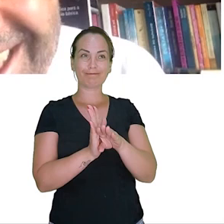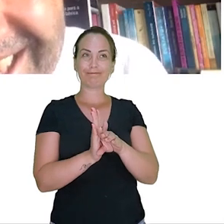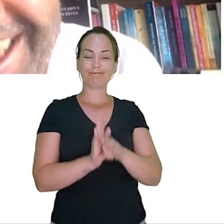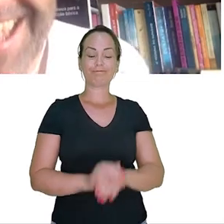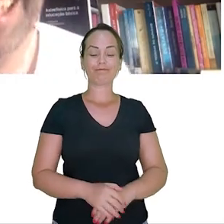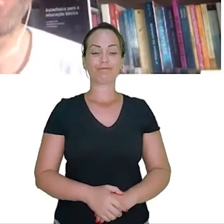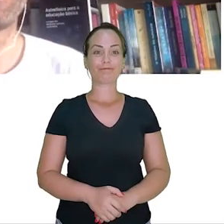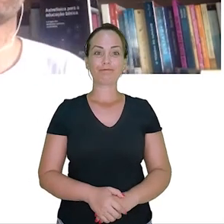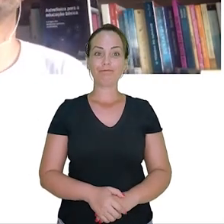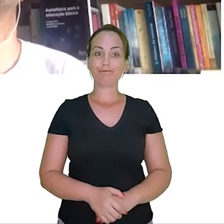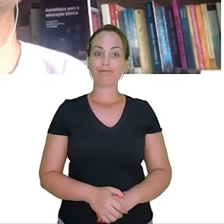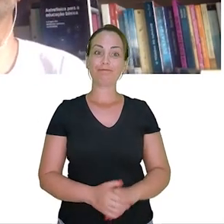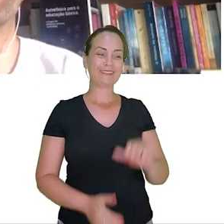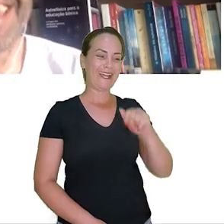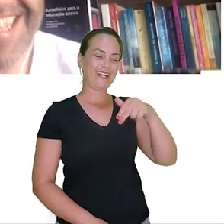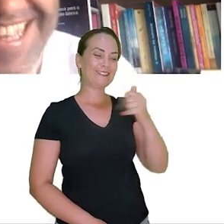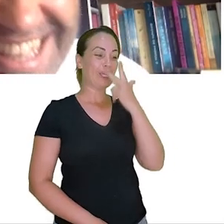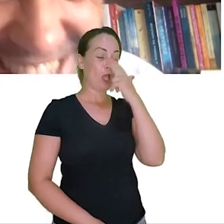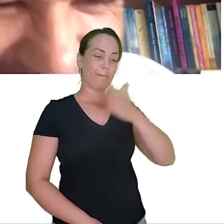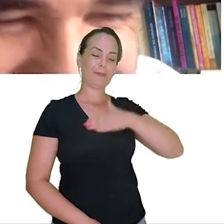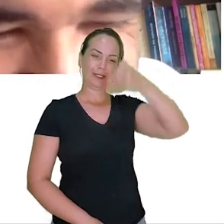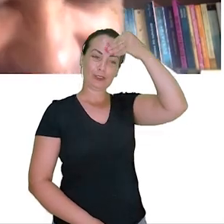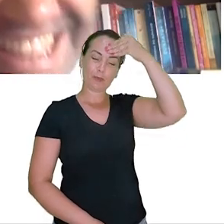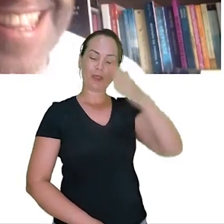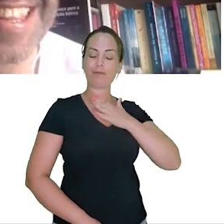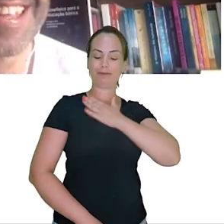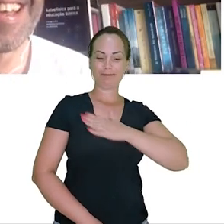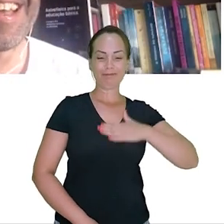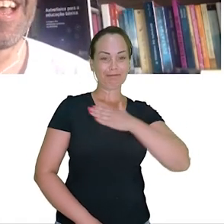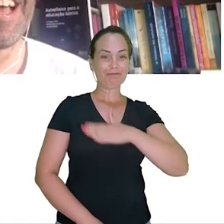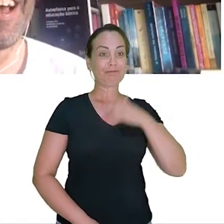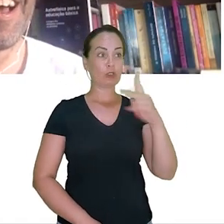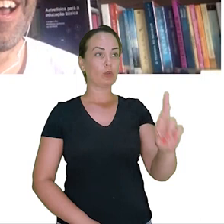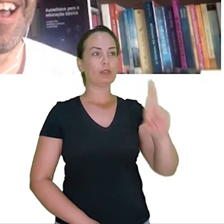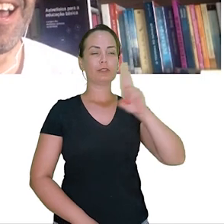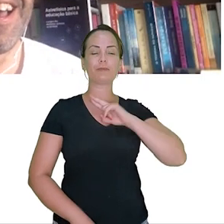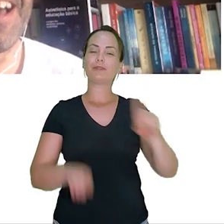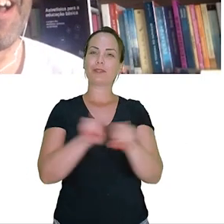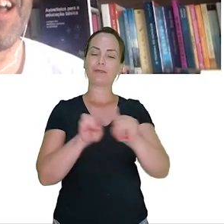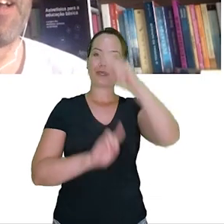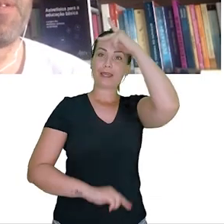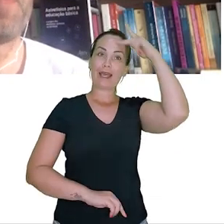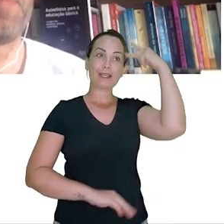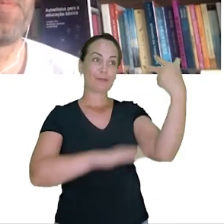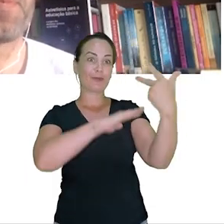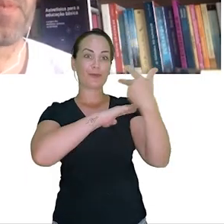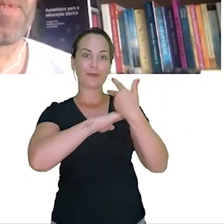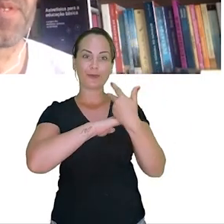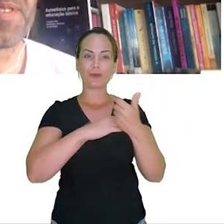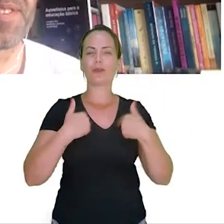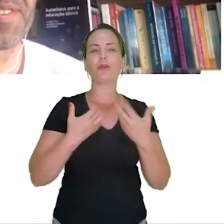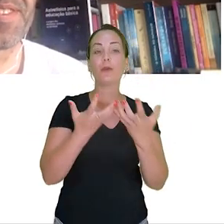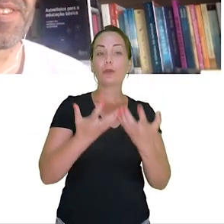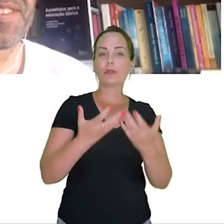que a minha sobrinha ficou satisfeita com a sua resposta, a nossa audiência também. Eu queria agradecer demais por você ter esclarecido essas